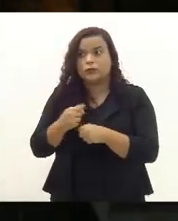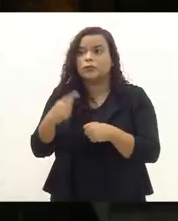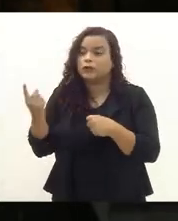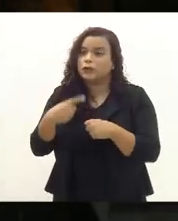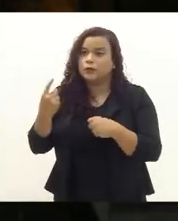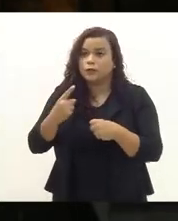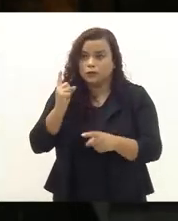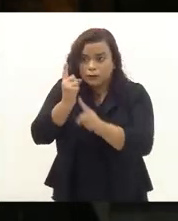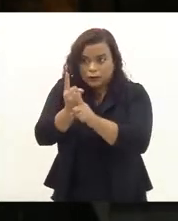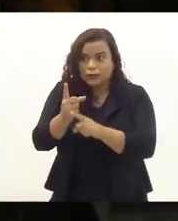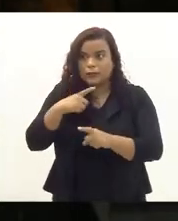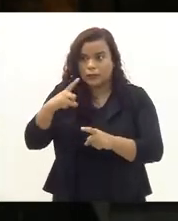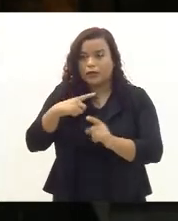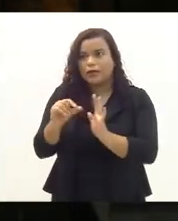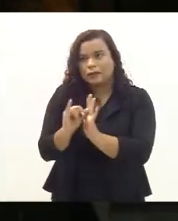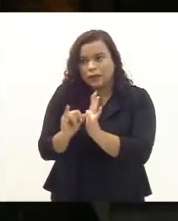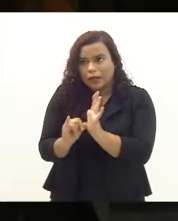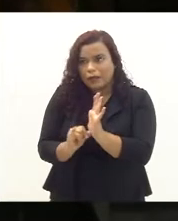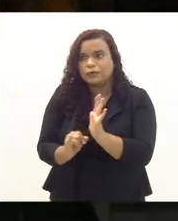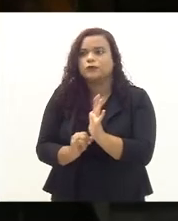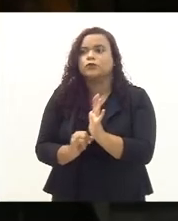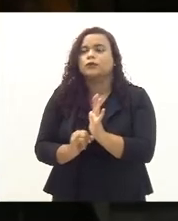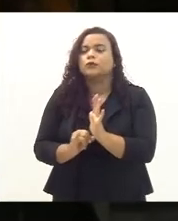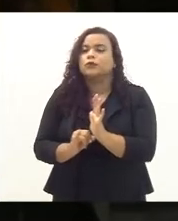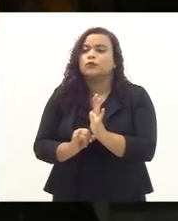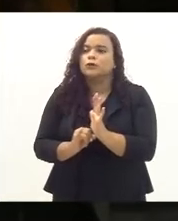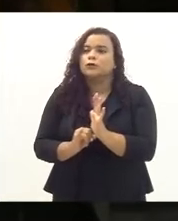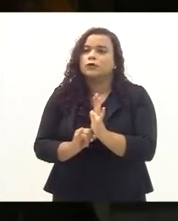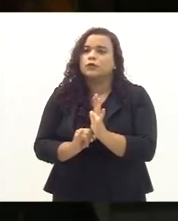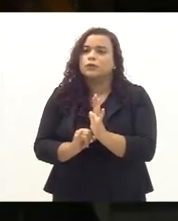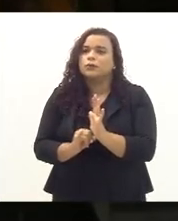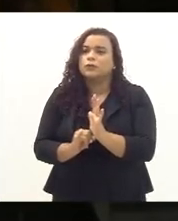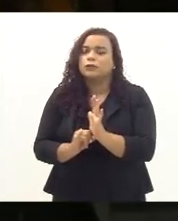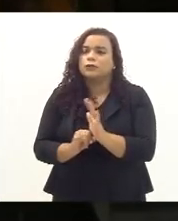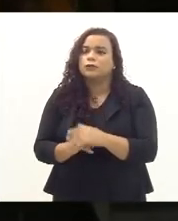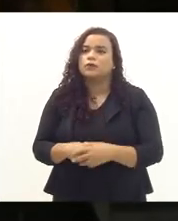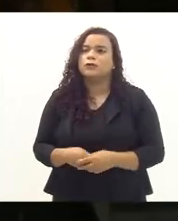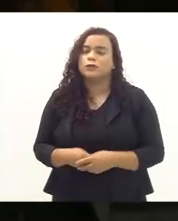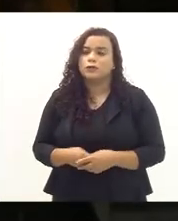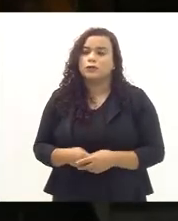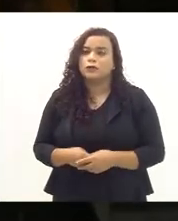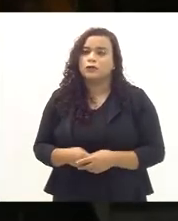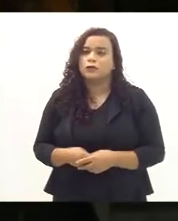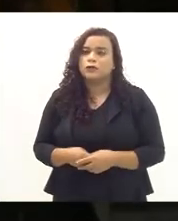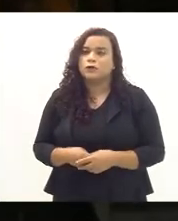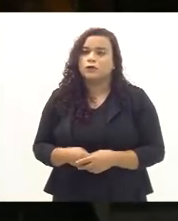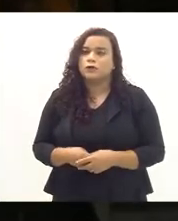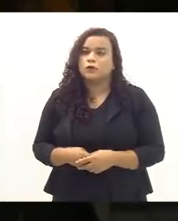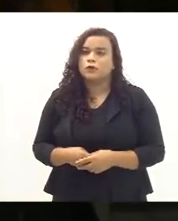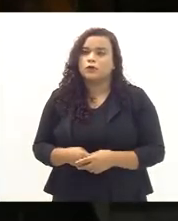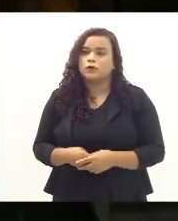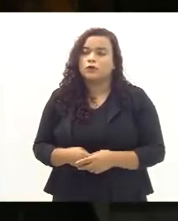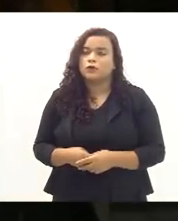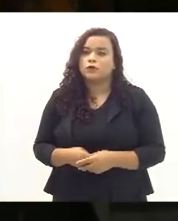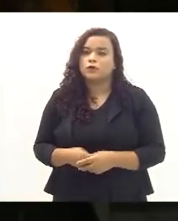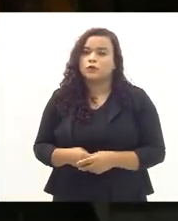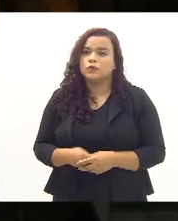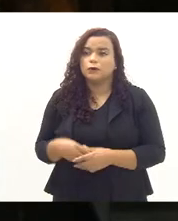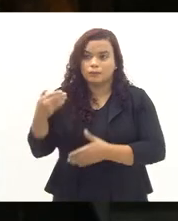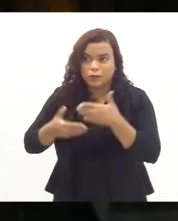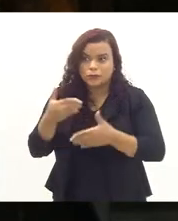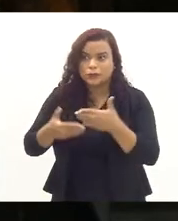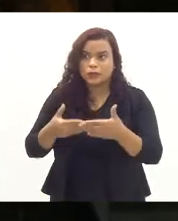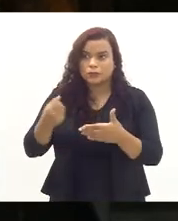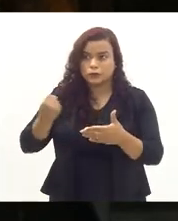ao inquérito ao inquérito G1 e o